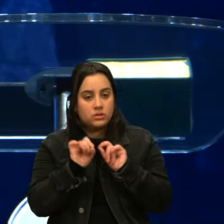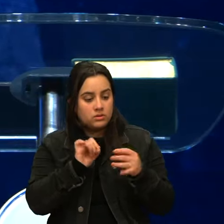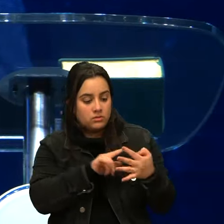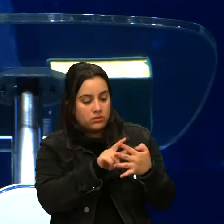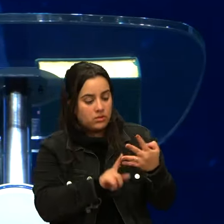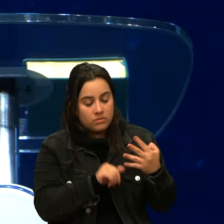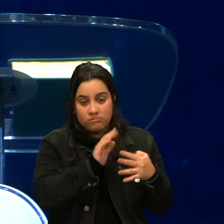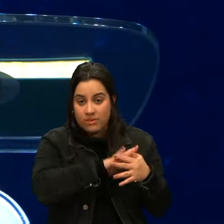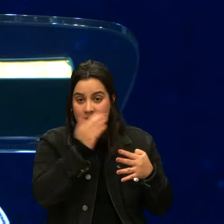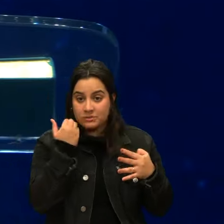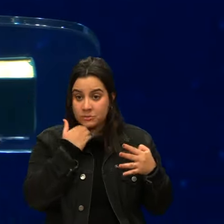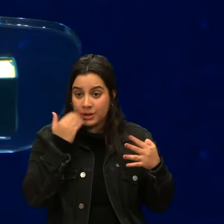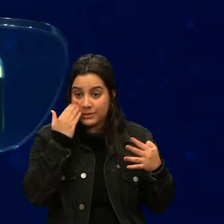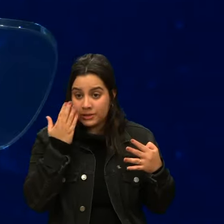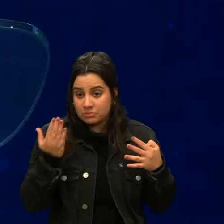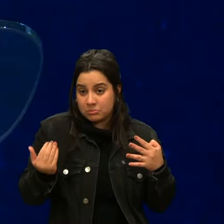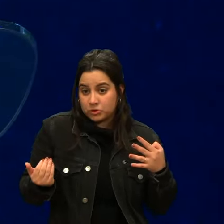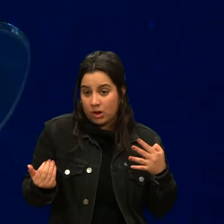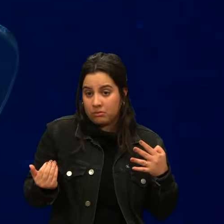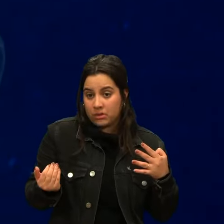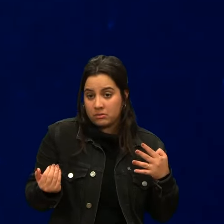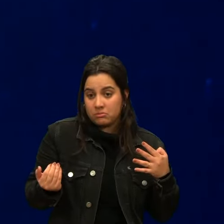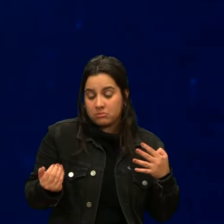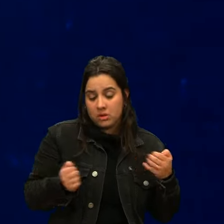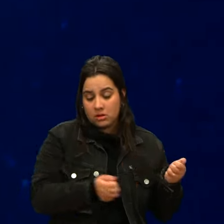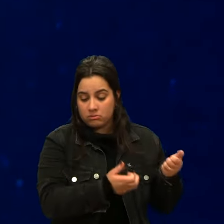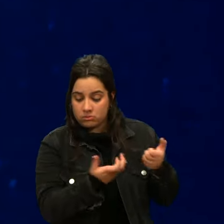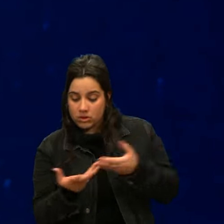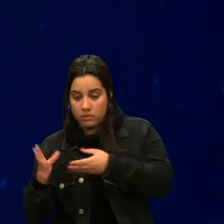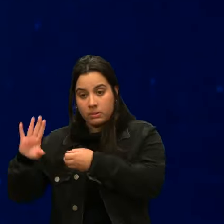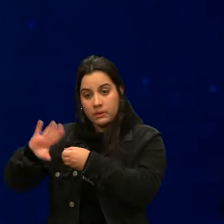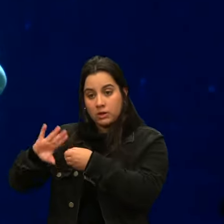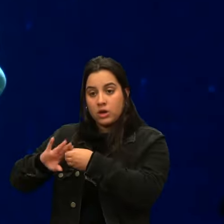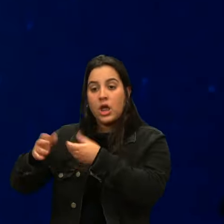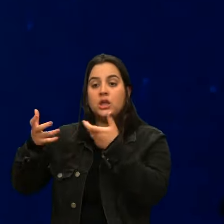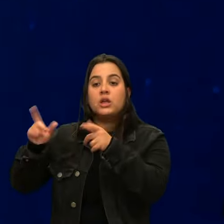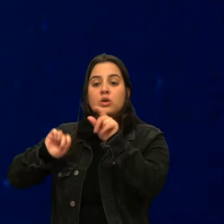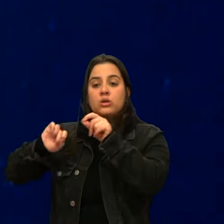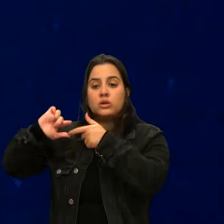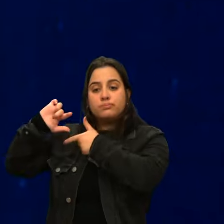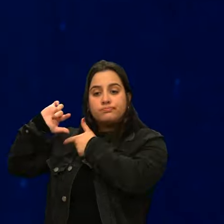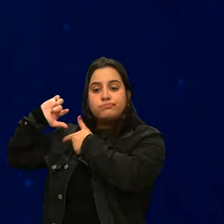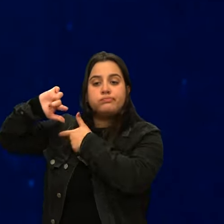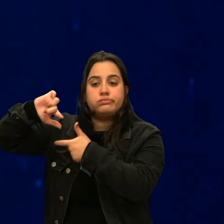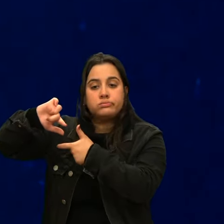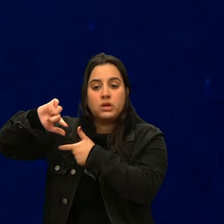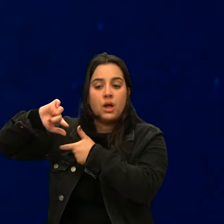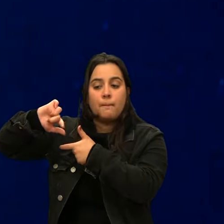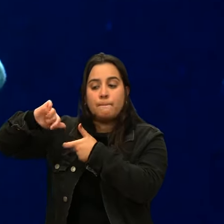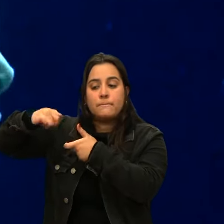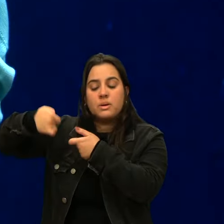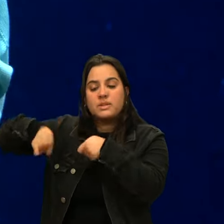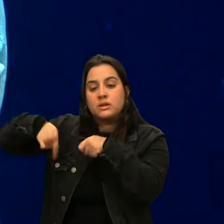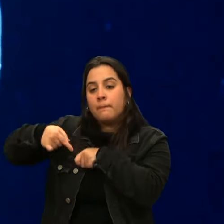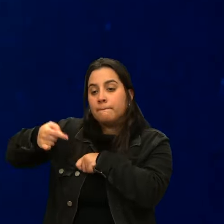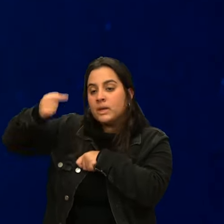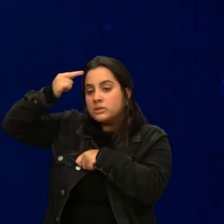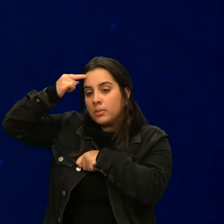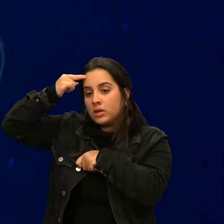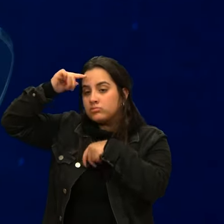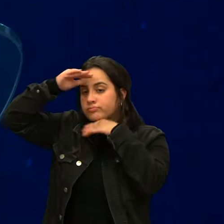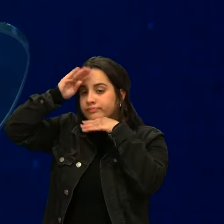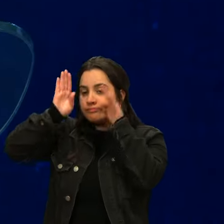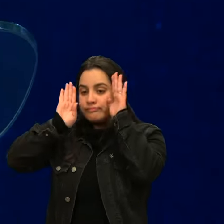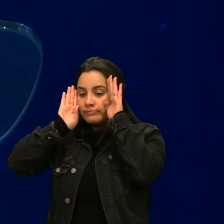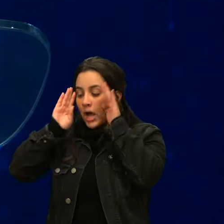jovens para que eles tivessem um pensamento igual o da Babilônia. Só que esse